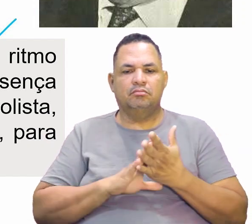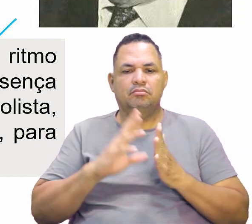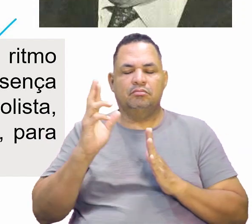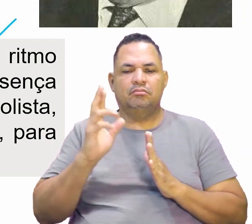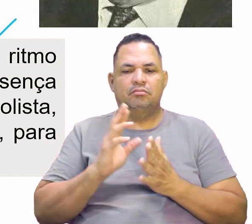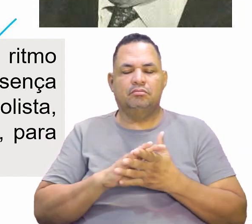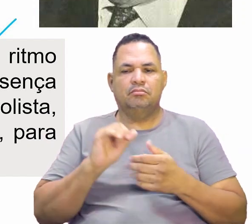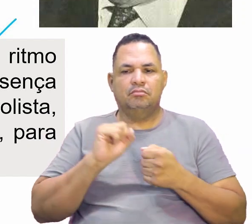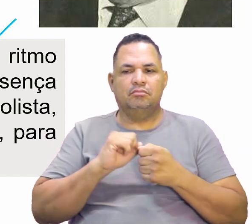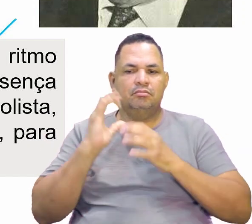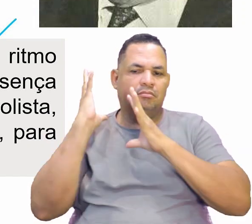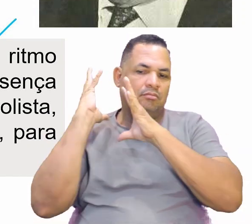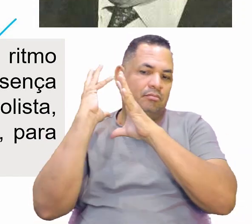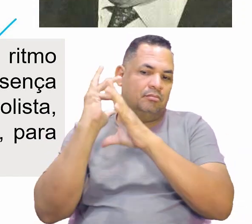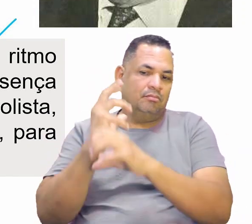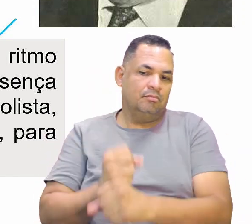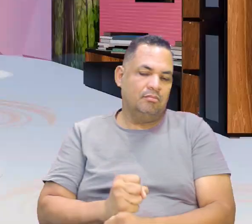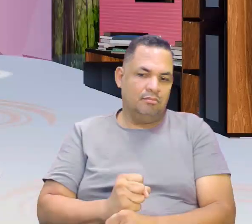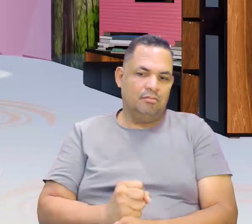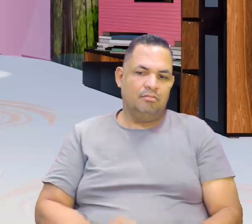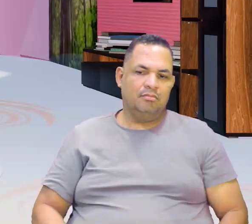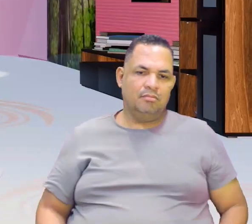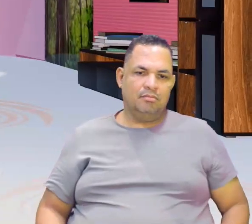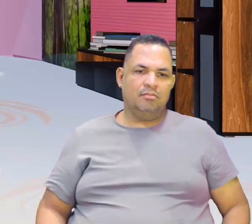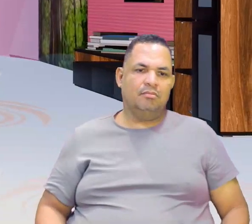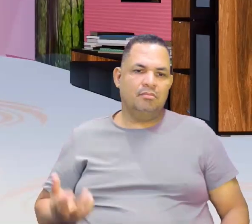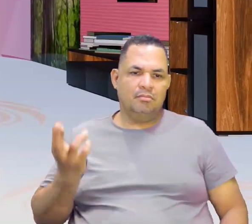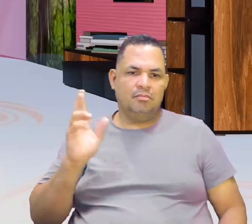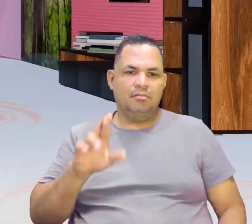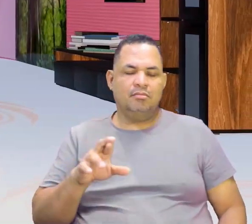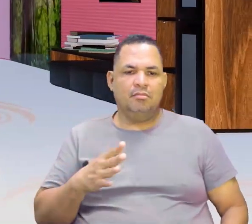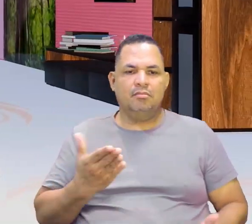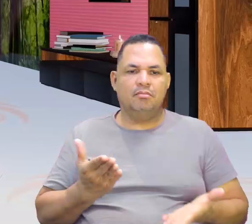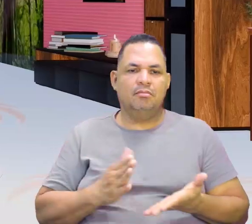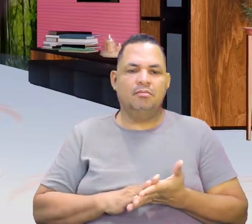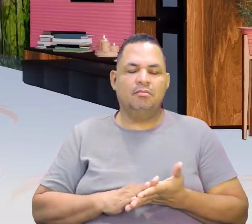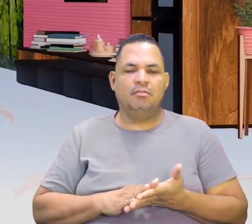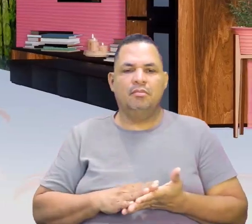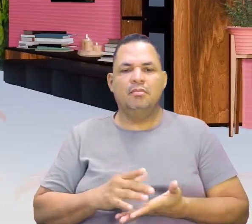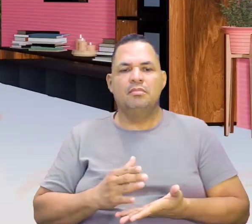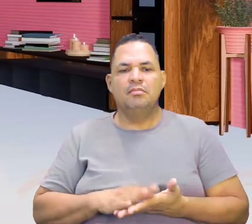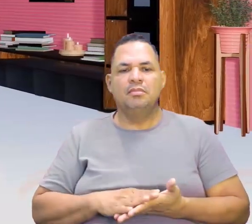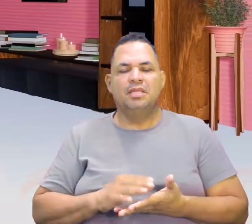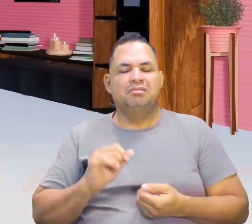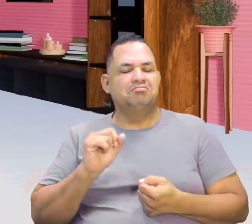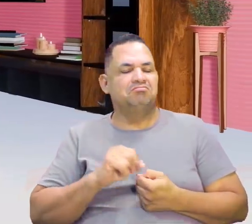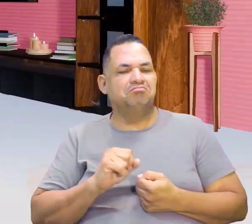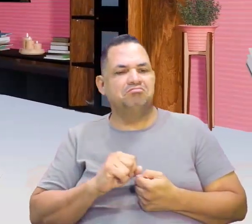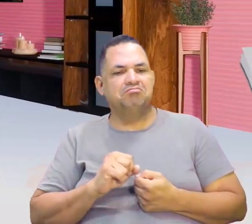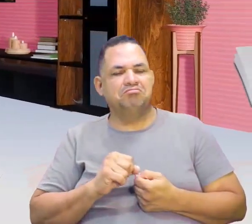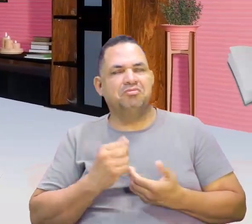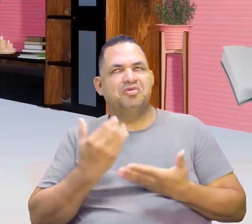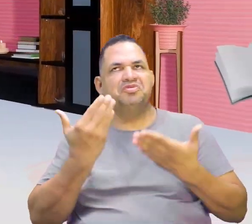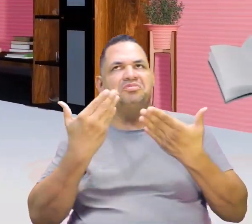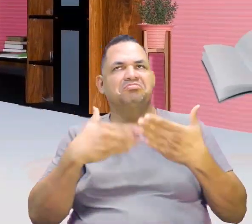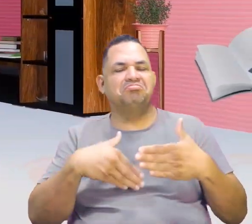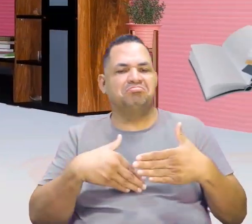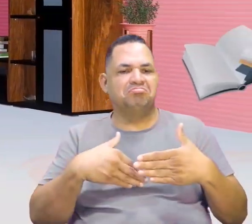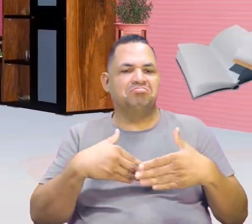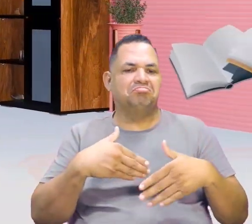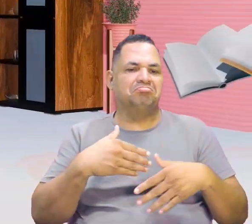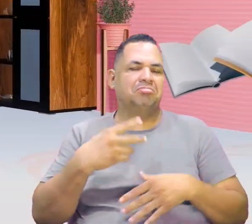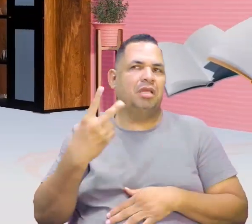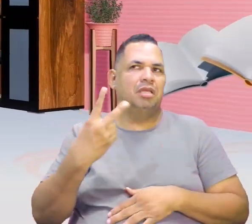ó. Fizemos a revisão da recuperação. Por algum motivo você não fez a primeira prova, nem